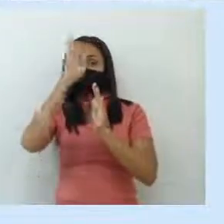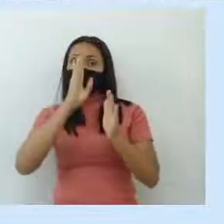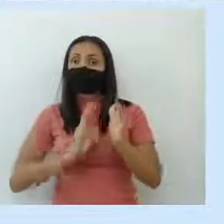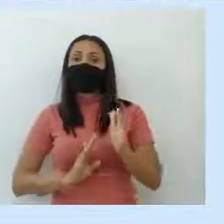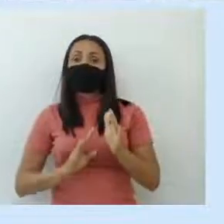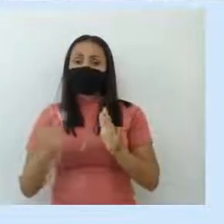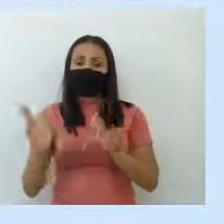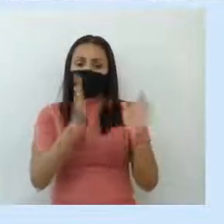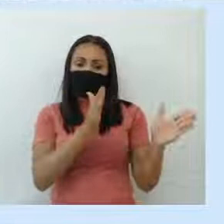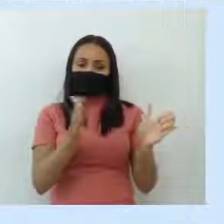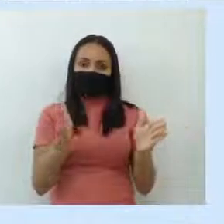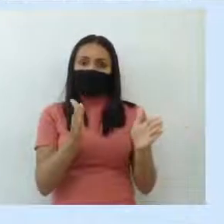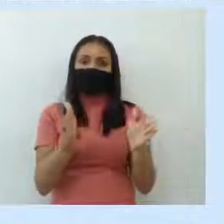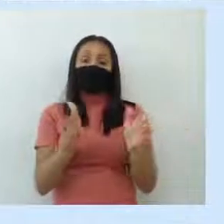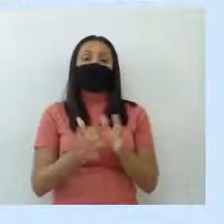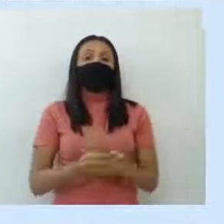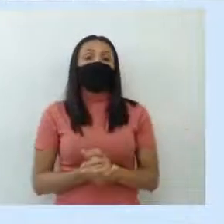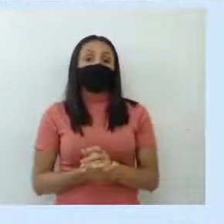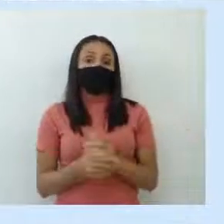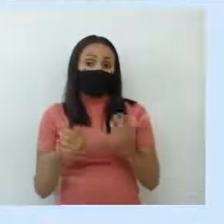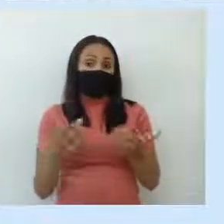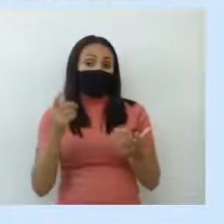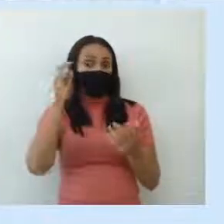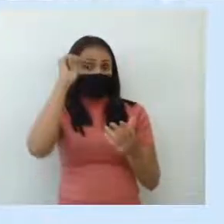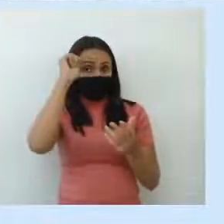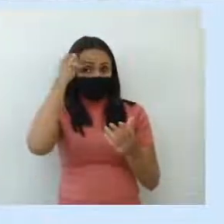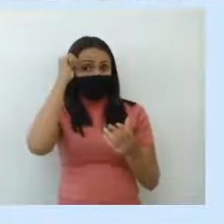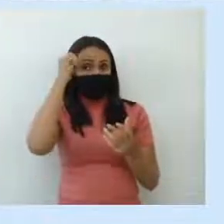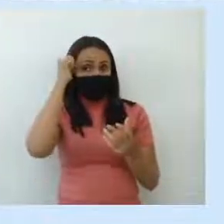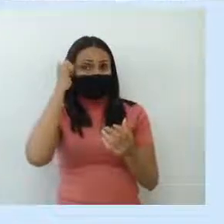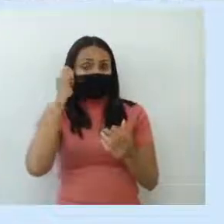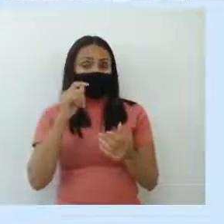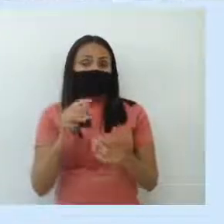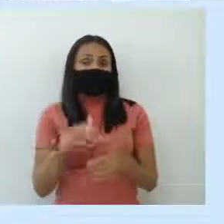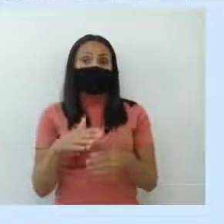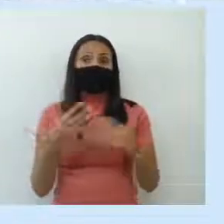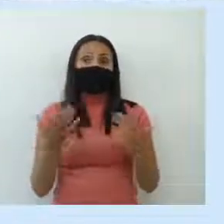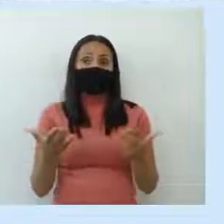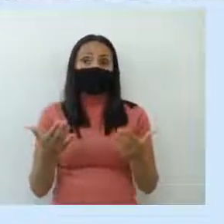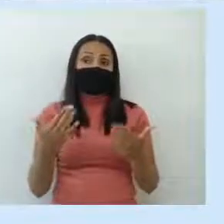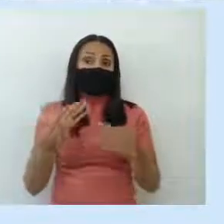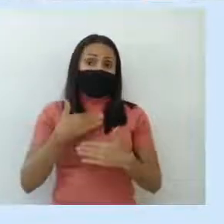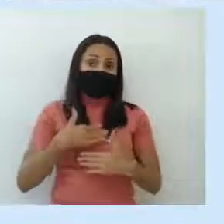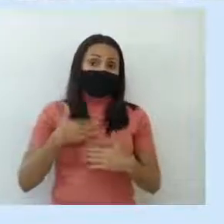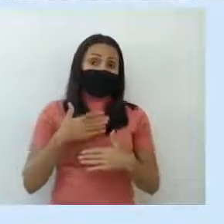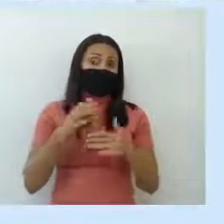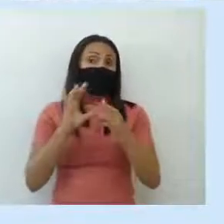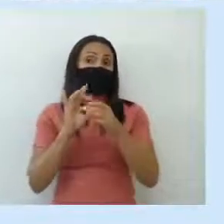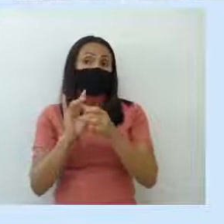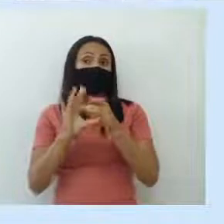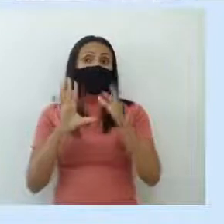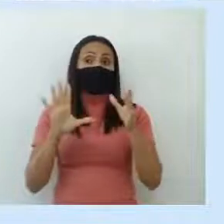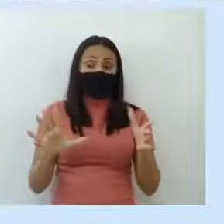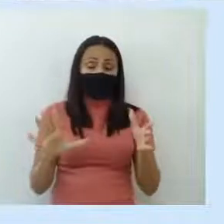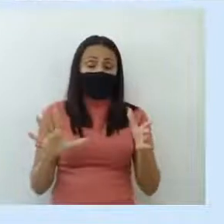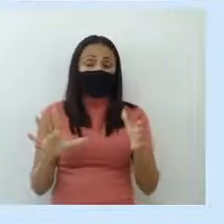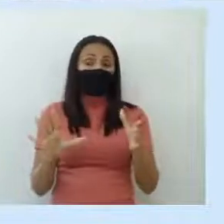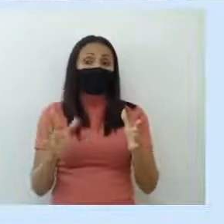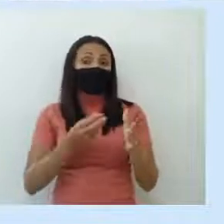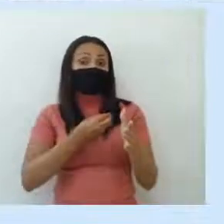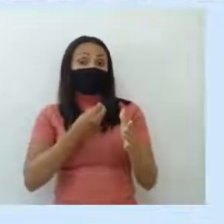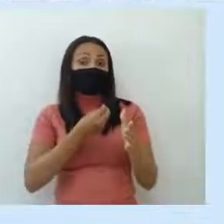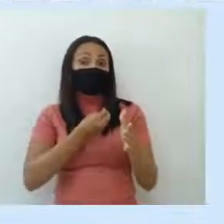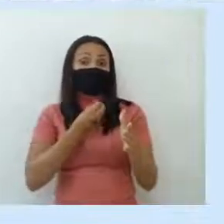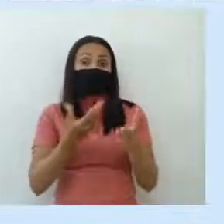época, como se os africanos estivessem alegres, fossem libertários da vida